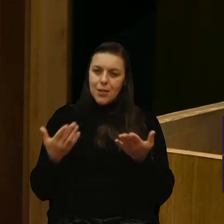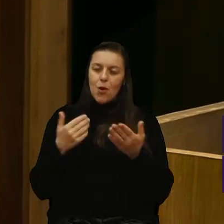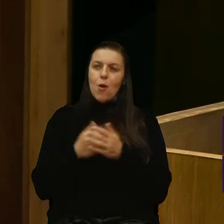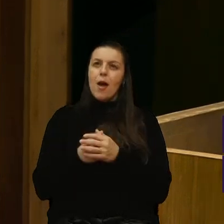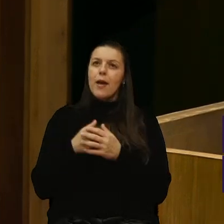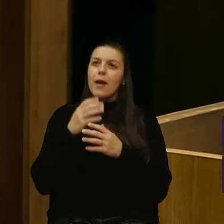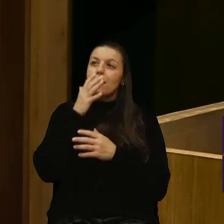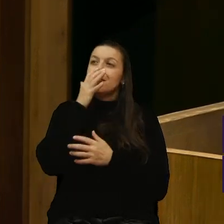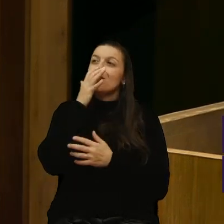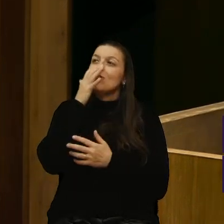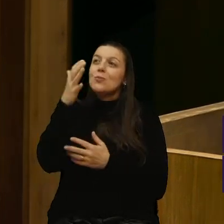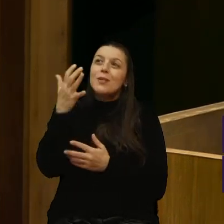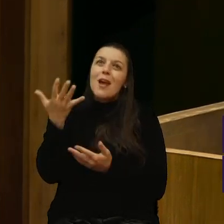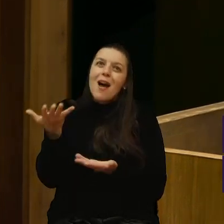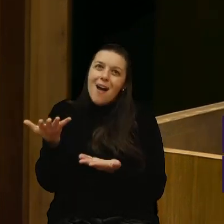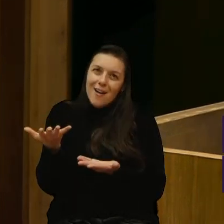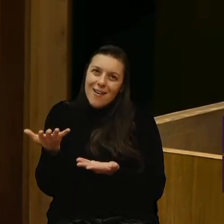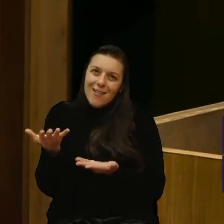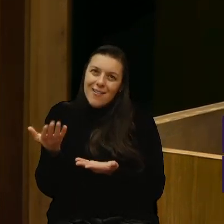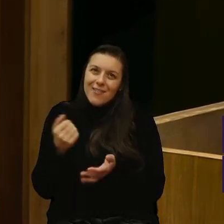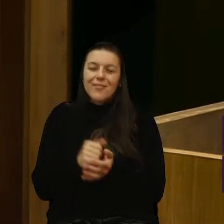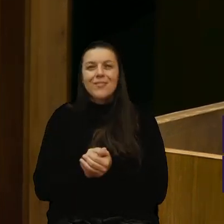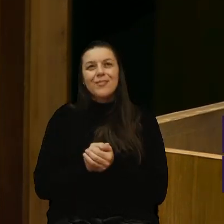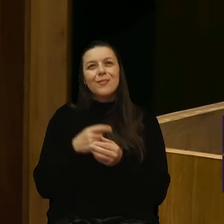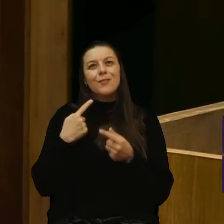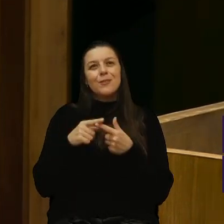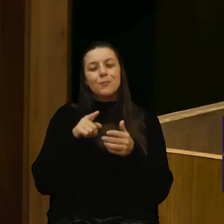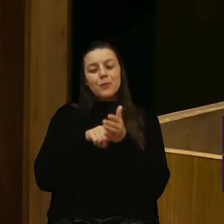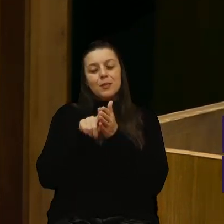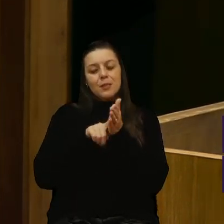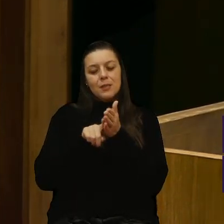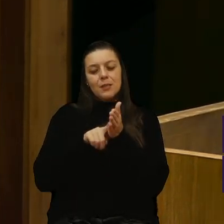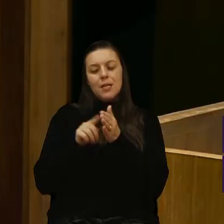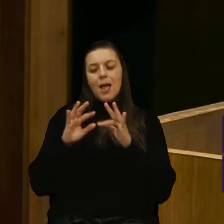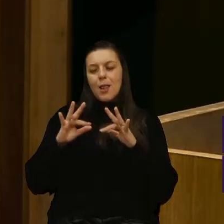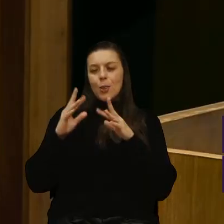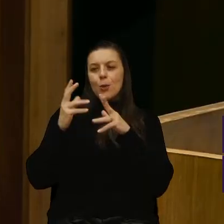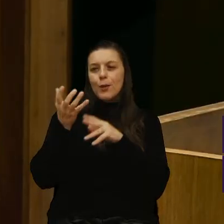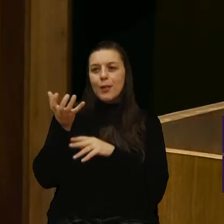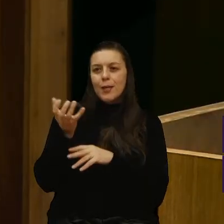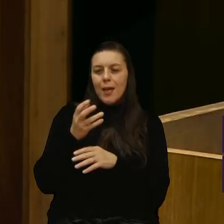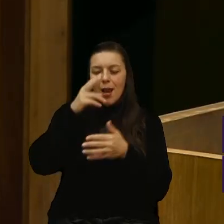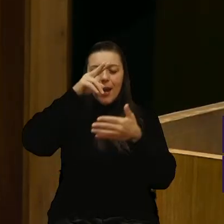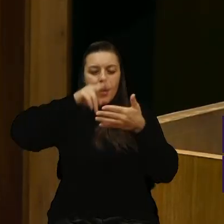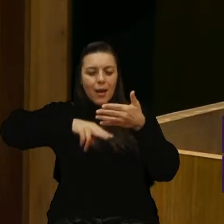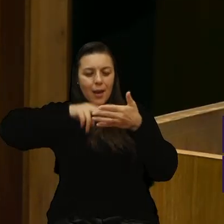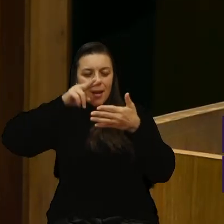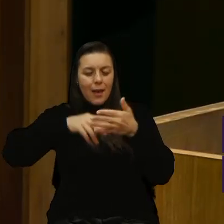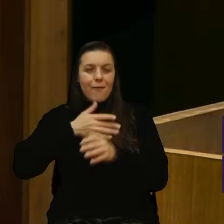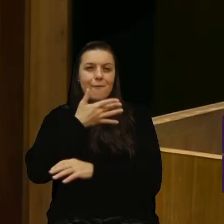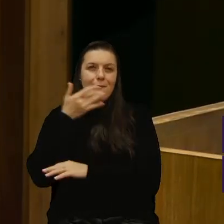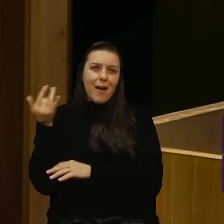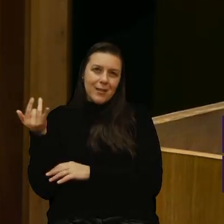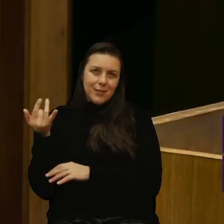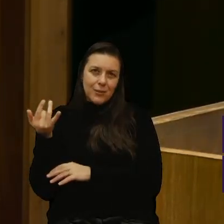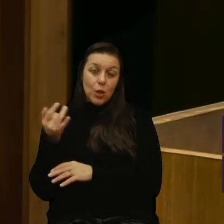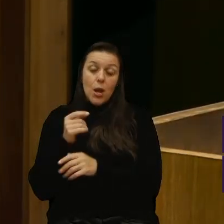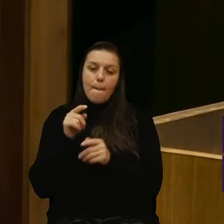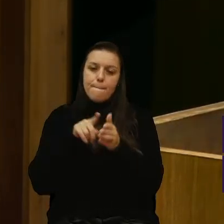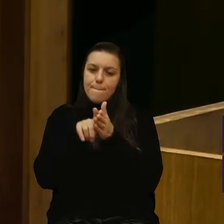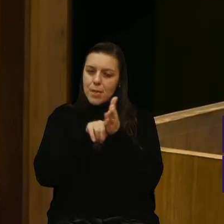senhora. Porque pesquisar o que todo mundo quer pesquisar, o que todo mundo quer ler é muito fácil. Agora, pesquisar